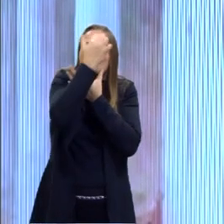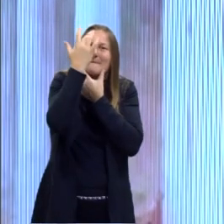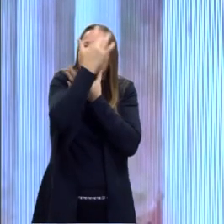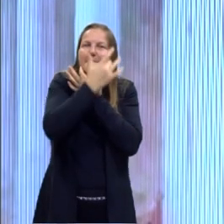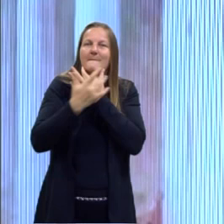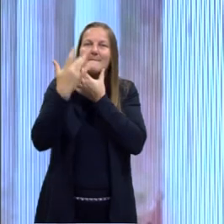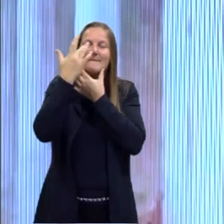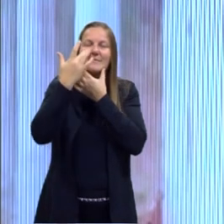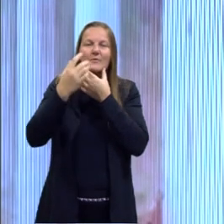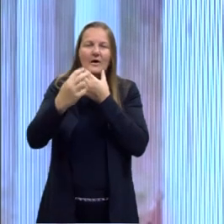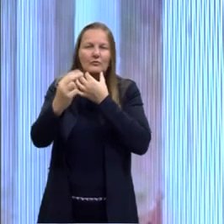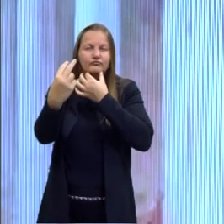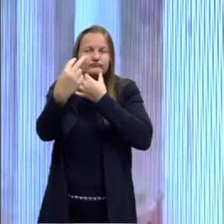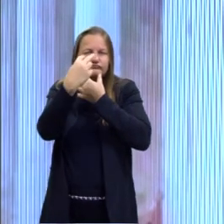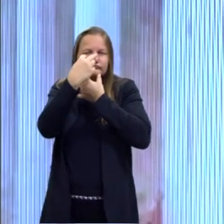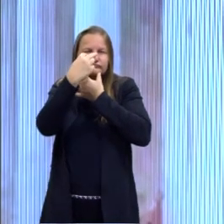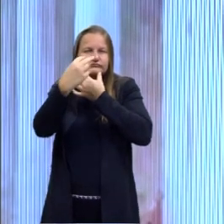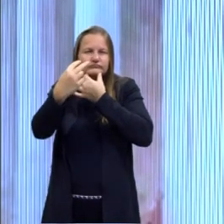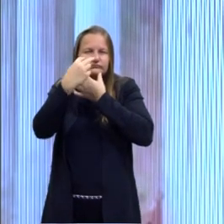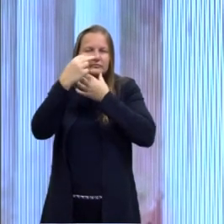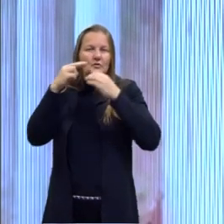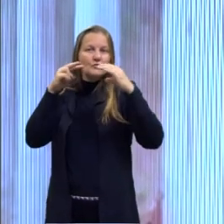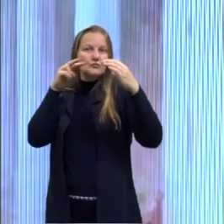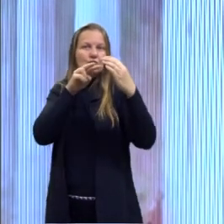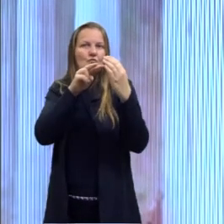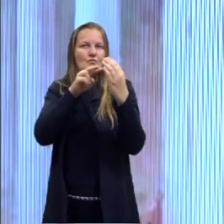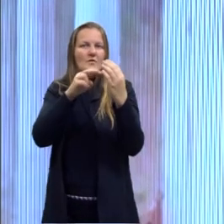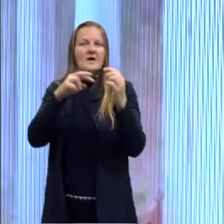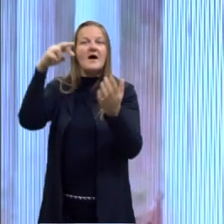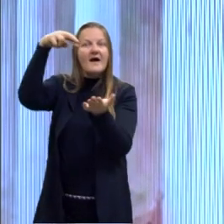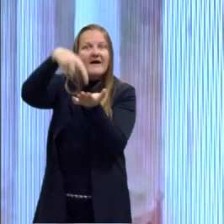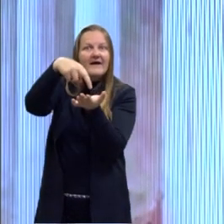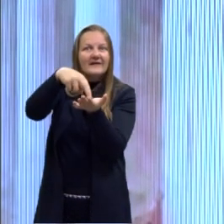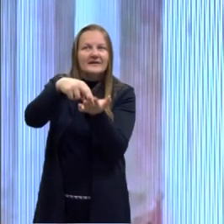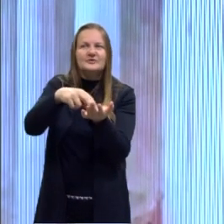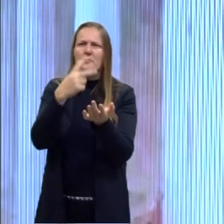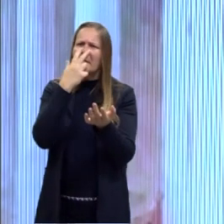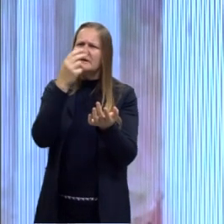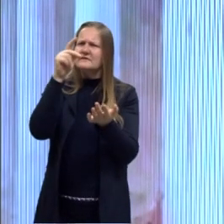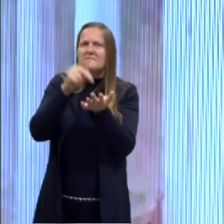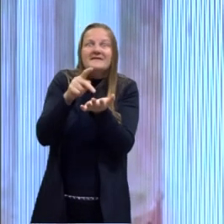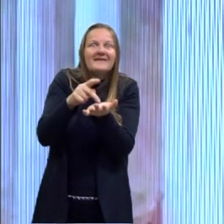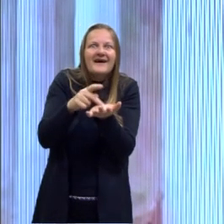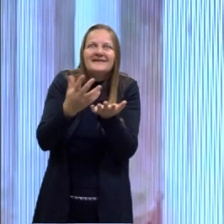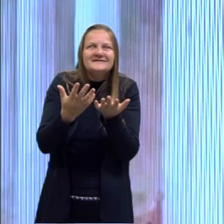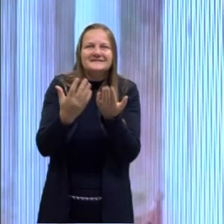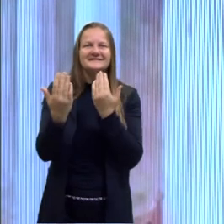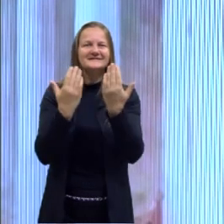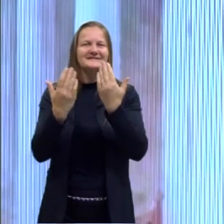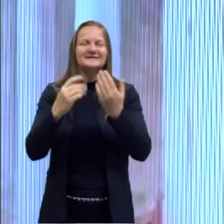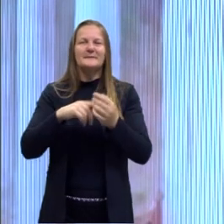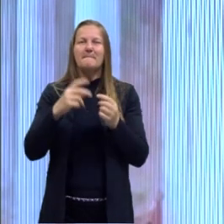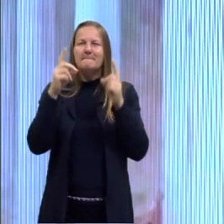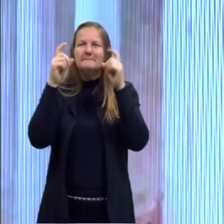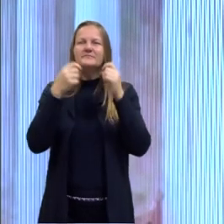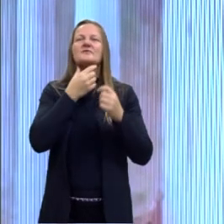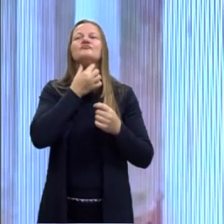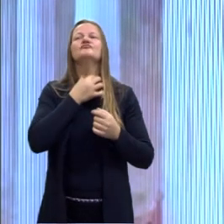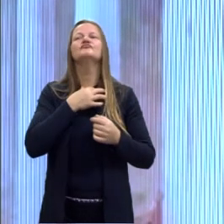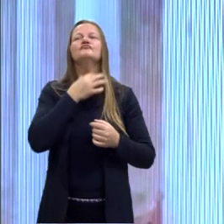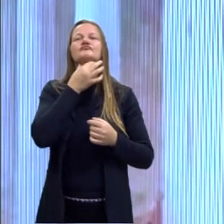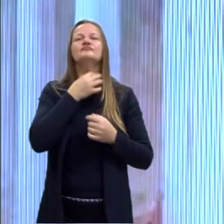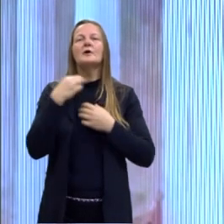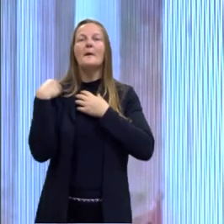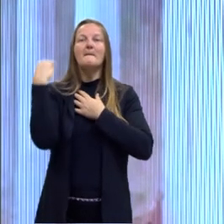que dá profundidade Oi da feia liso para essas figuras humanas é nós temos ele lá no pescoço